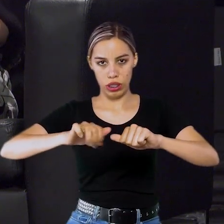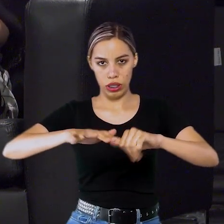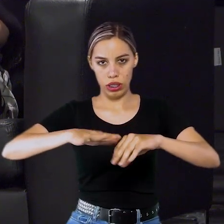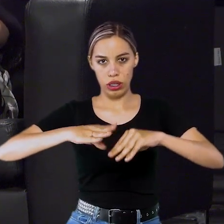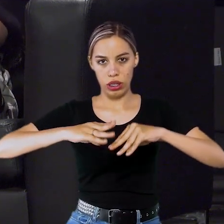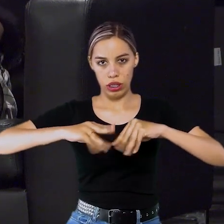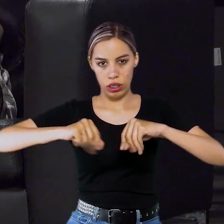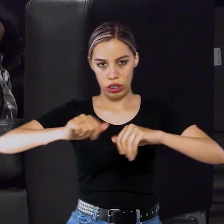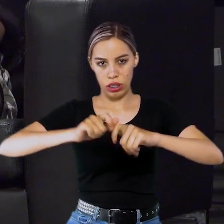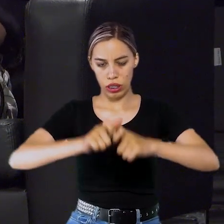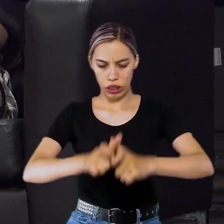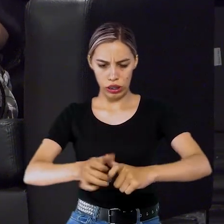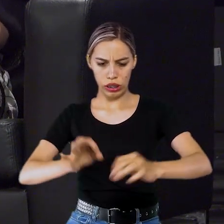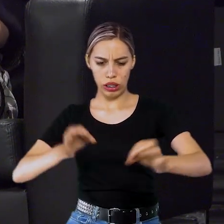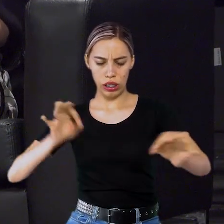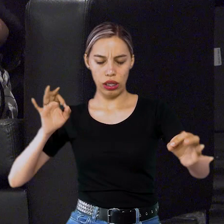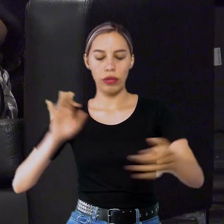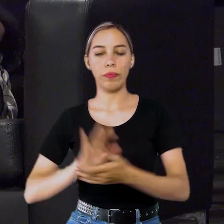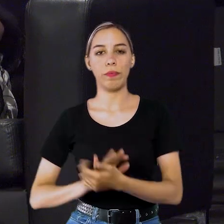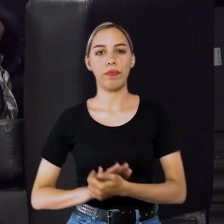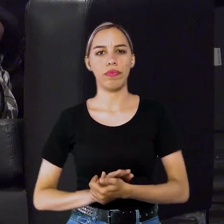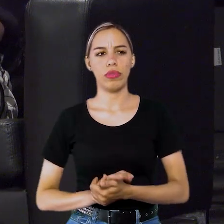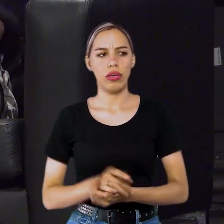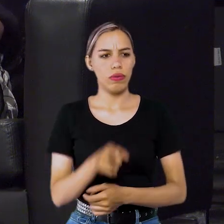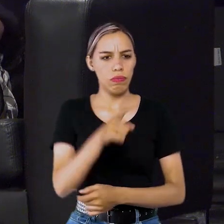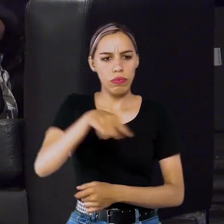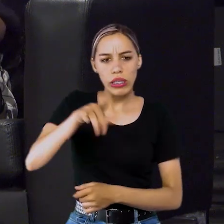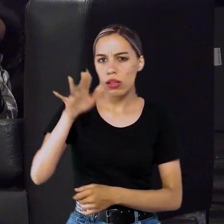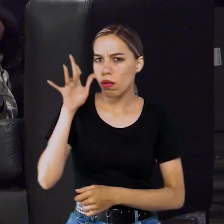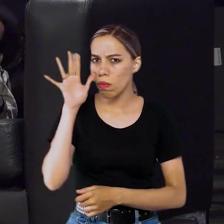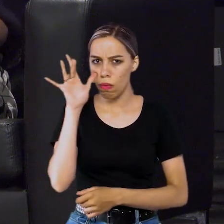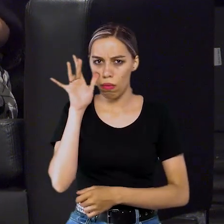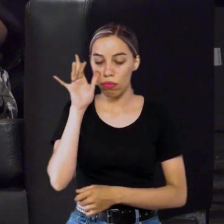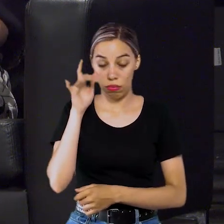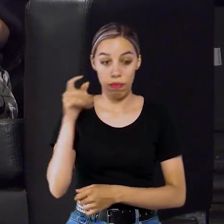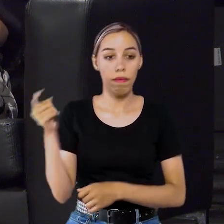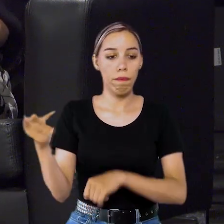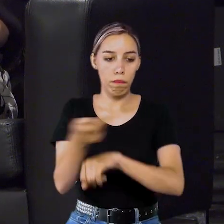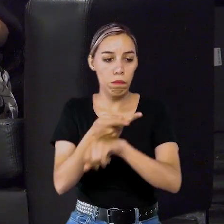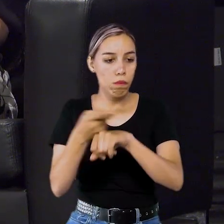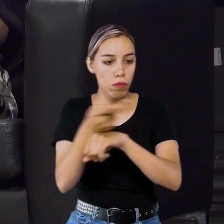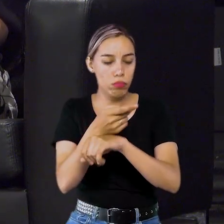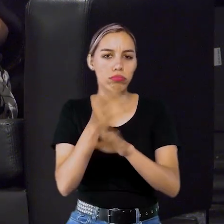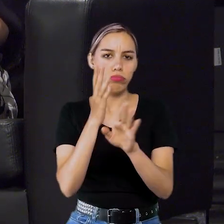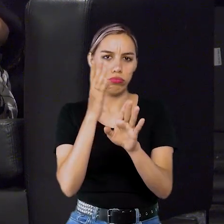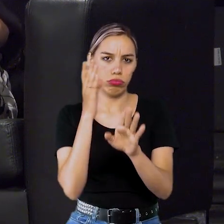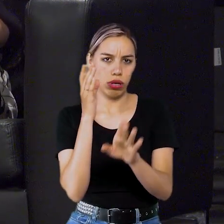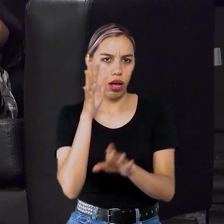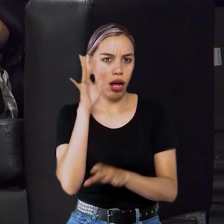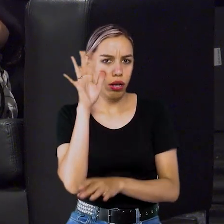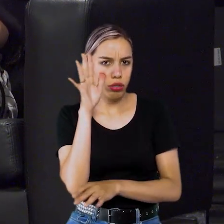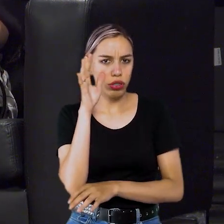a oportunidade de assistir, de procurar o filme, né?